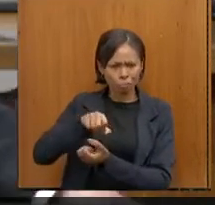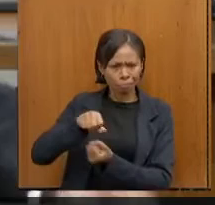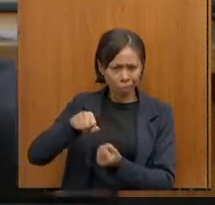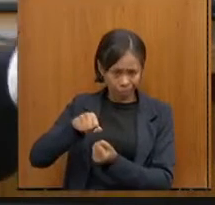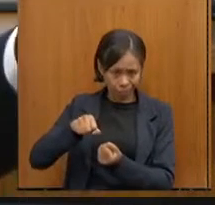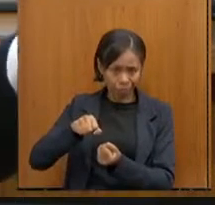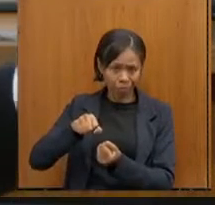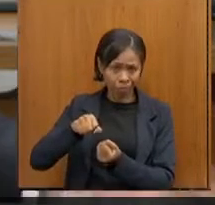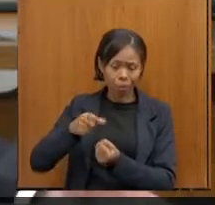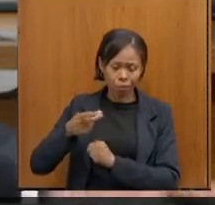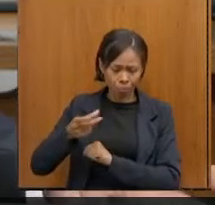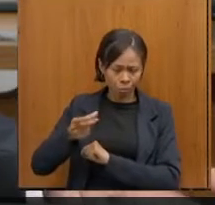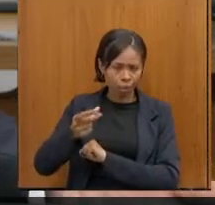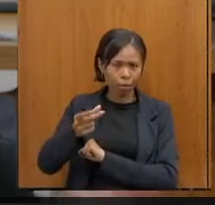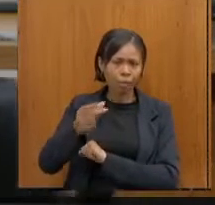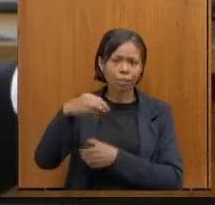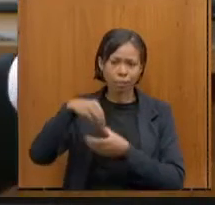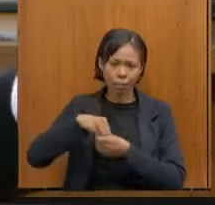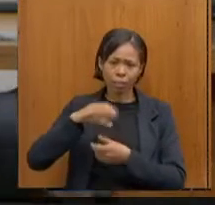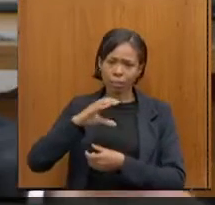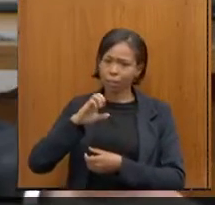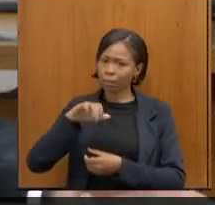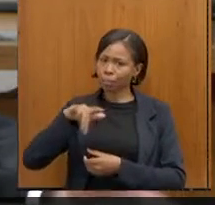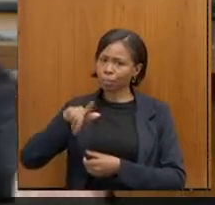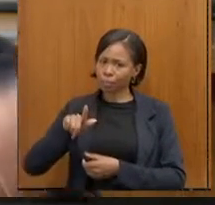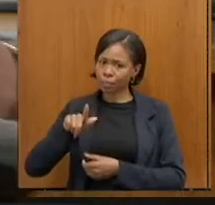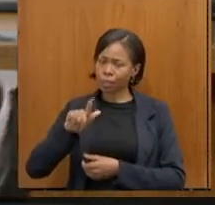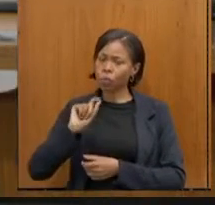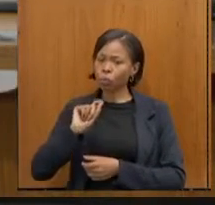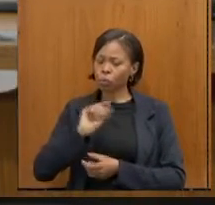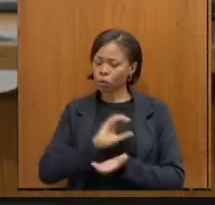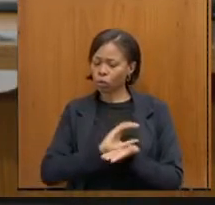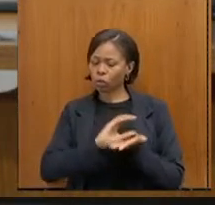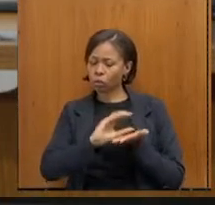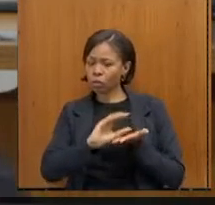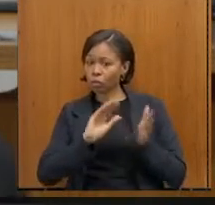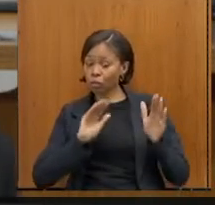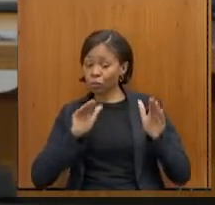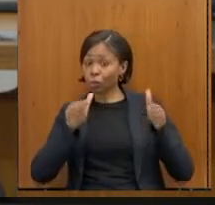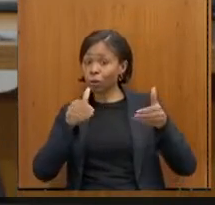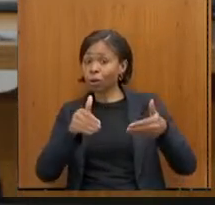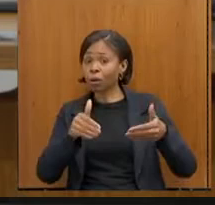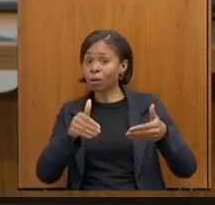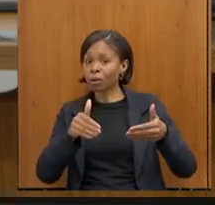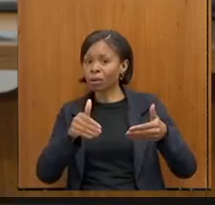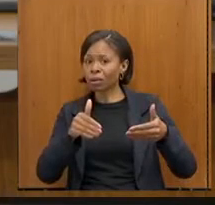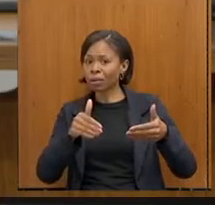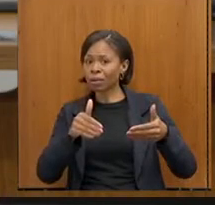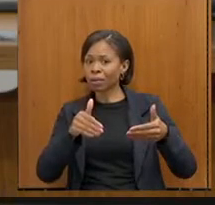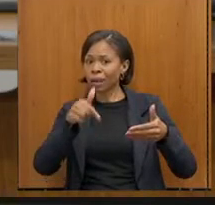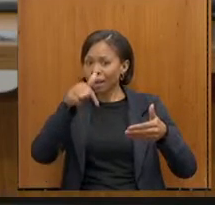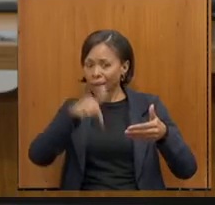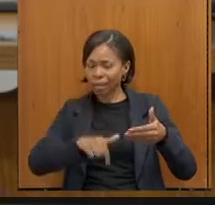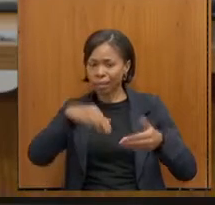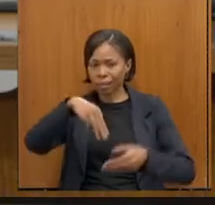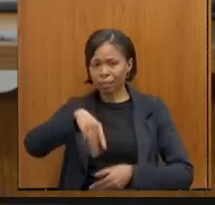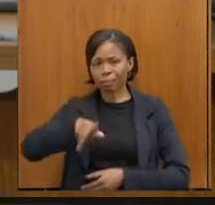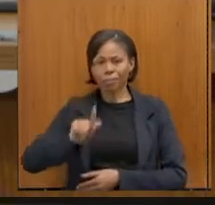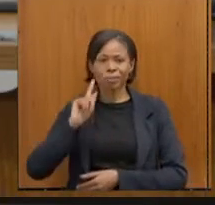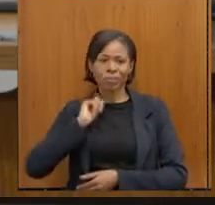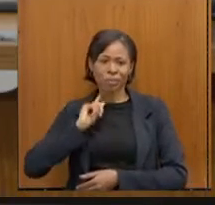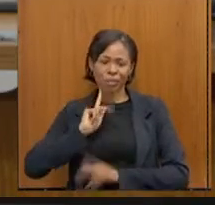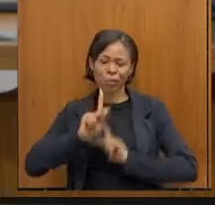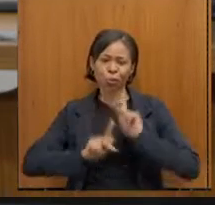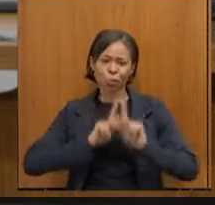só depende de que ela foto os seus investimentos onde ela mais conhece que é no estado de Minas Gerais e